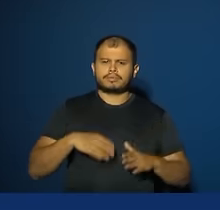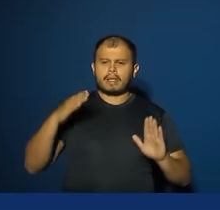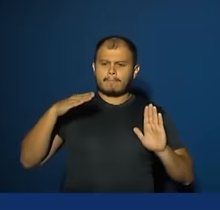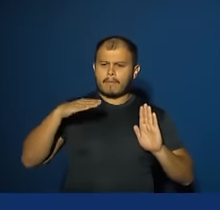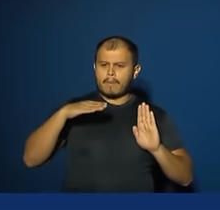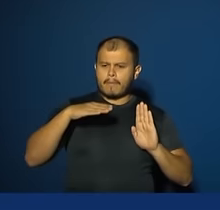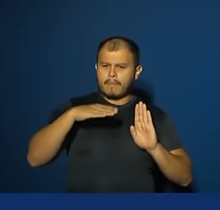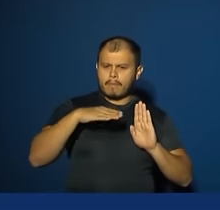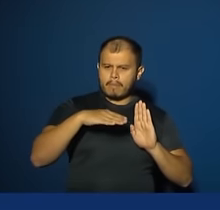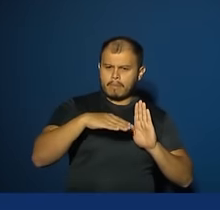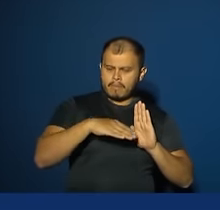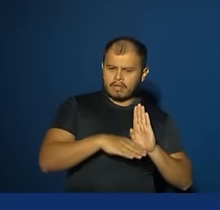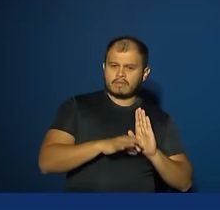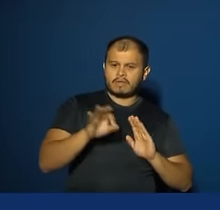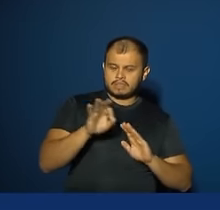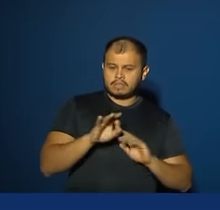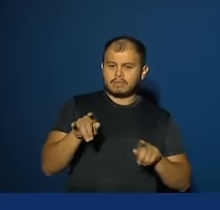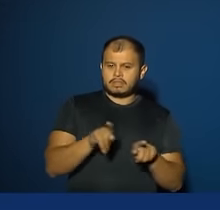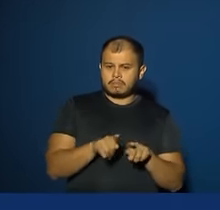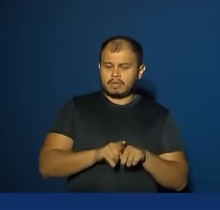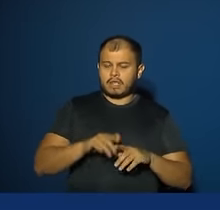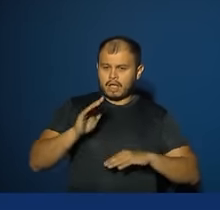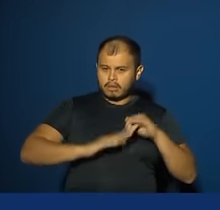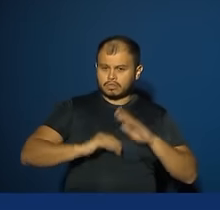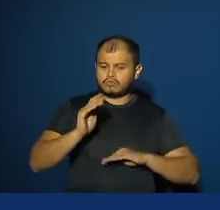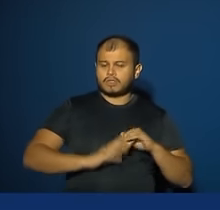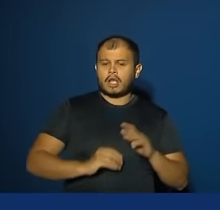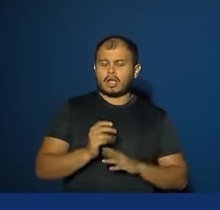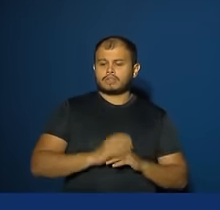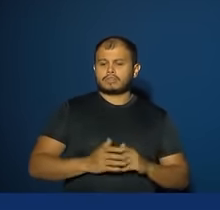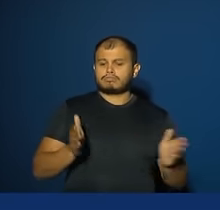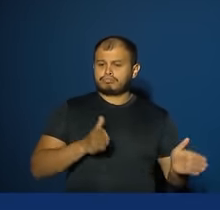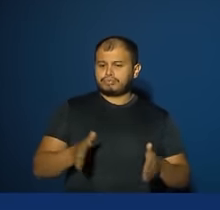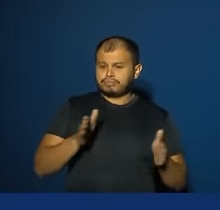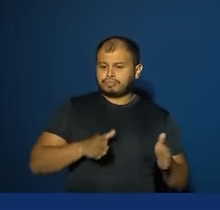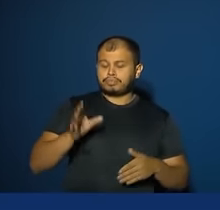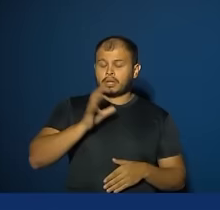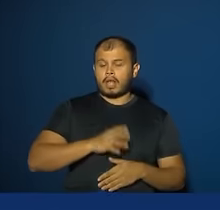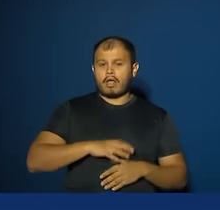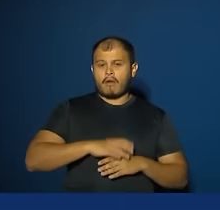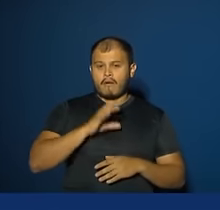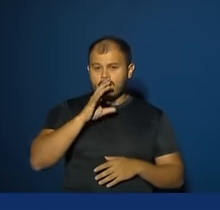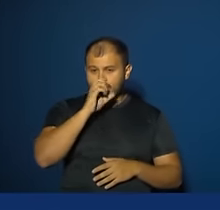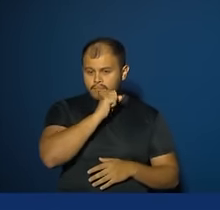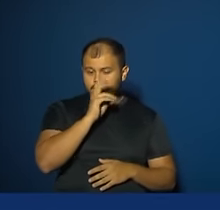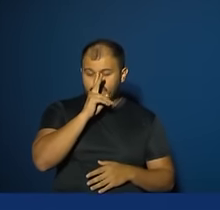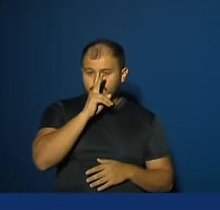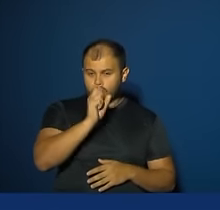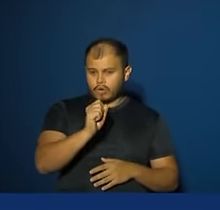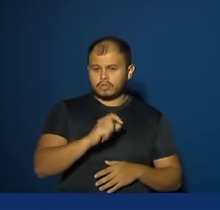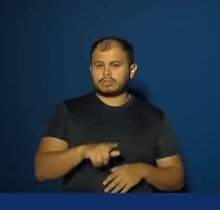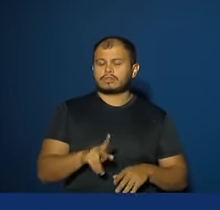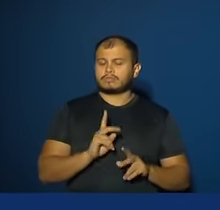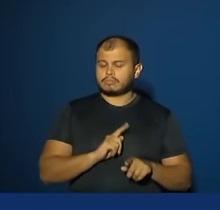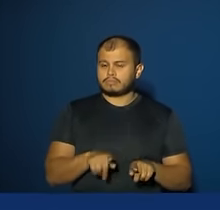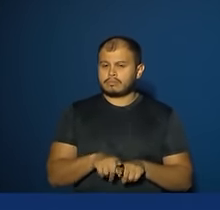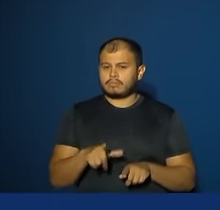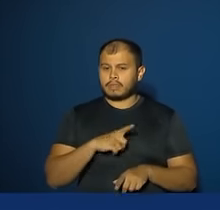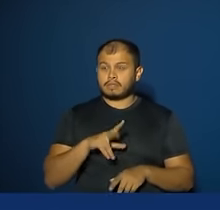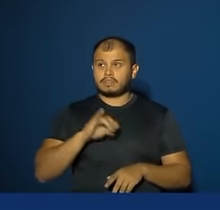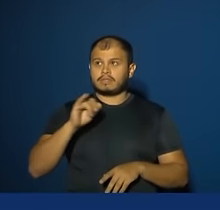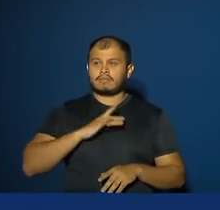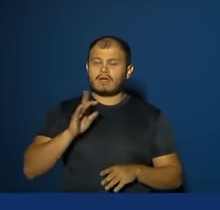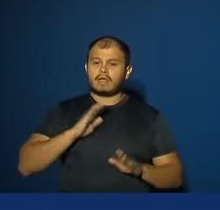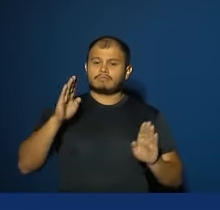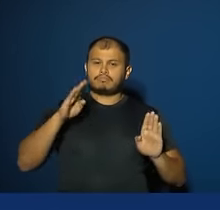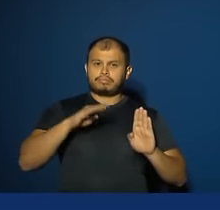em queda com uma atividade alta. A discussão era se você ia ter uma desaceleração mais forte nos Estados Unidos, por